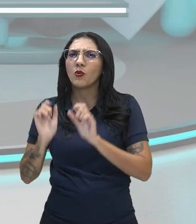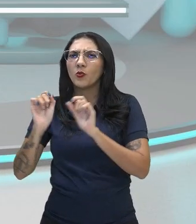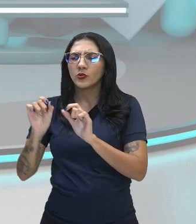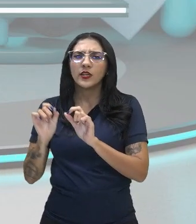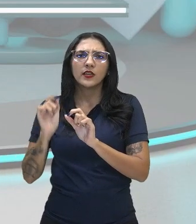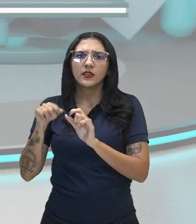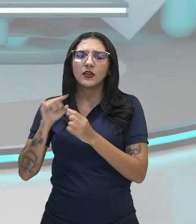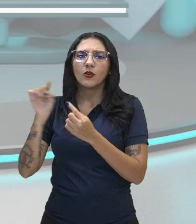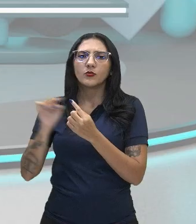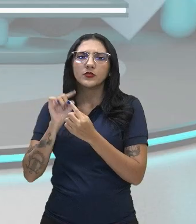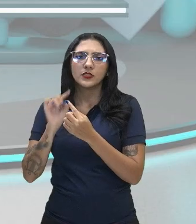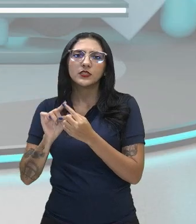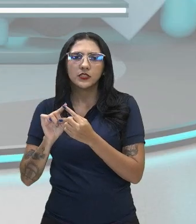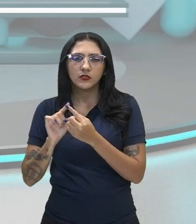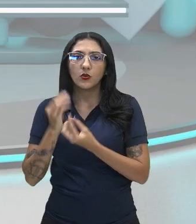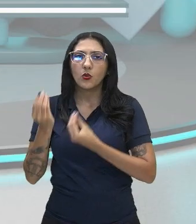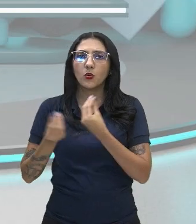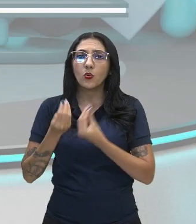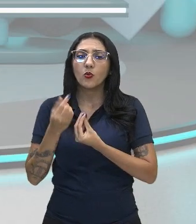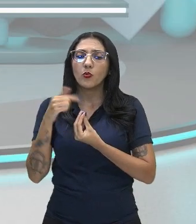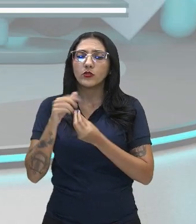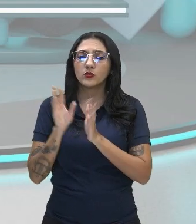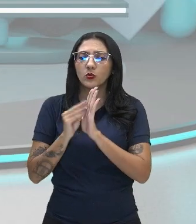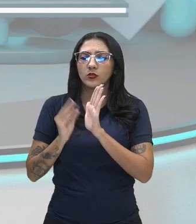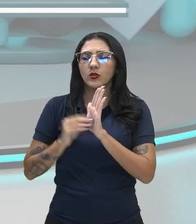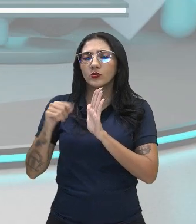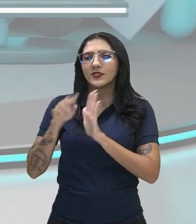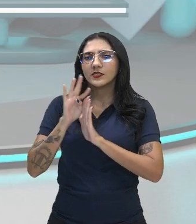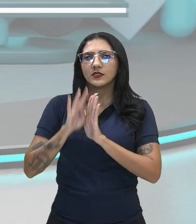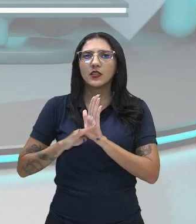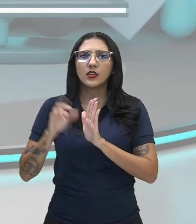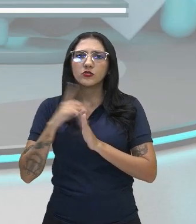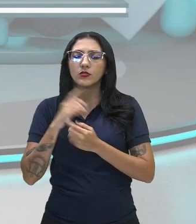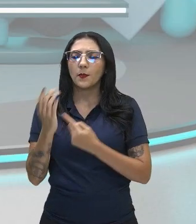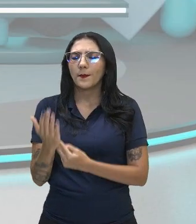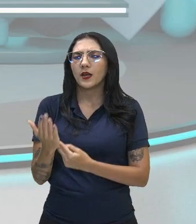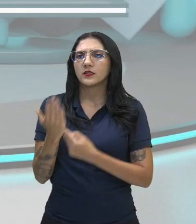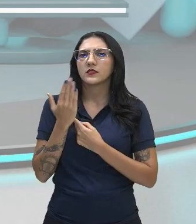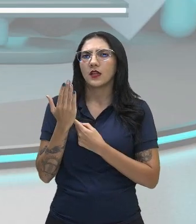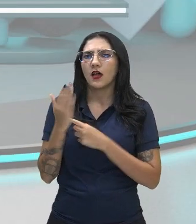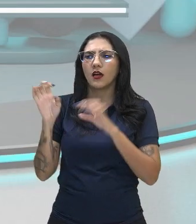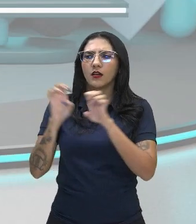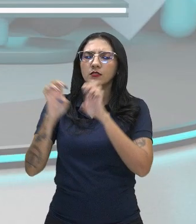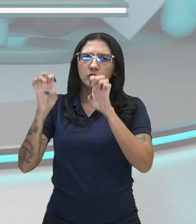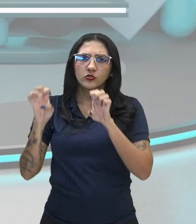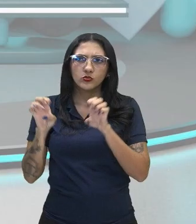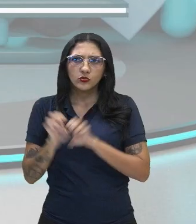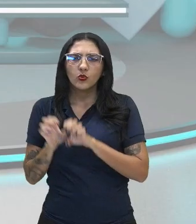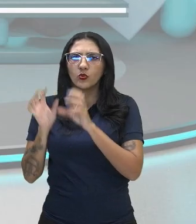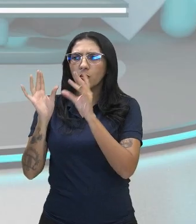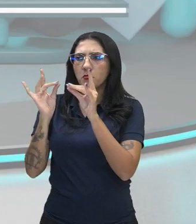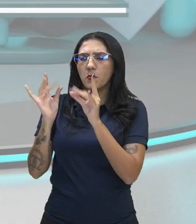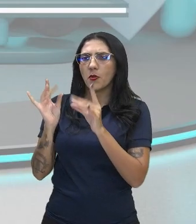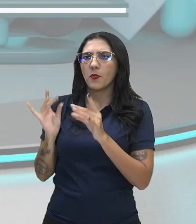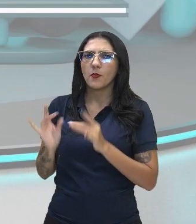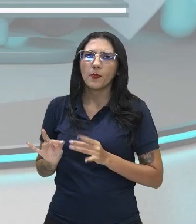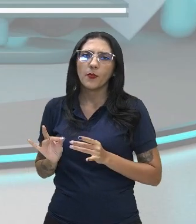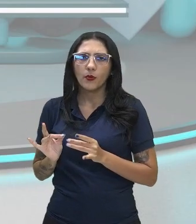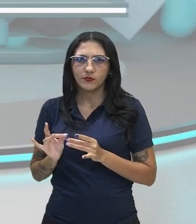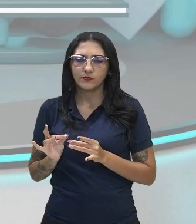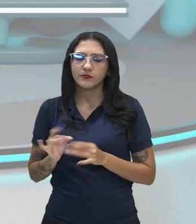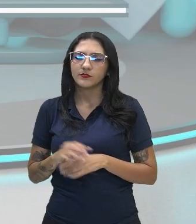texto, como o conteúdo do texto é apresentado, é estruturado, é